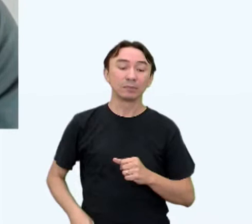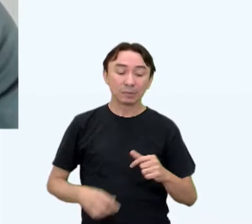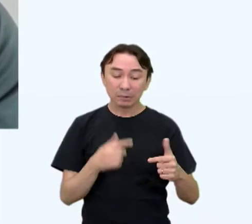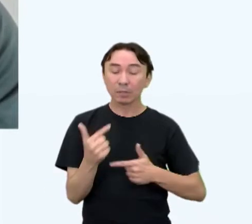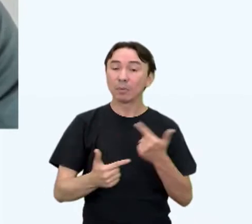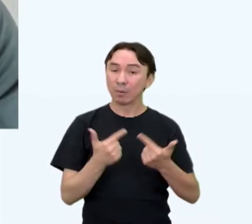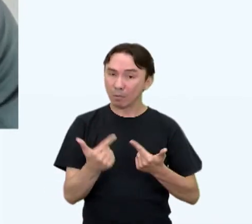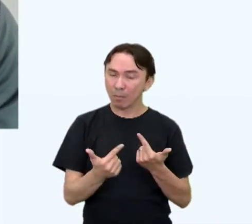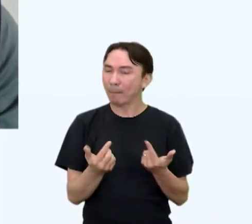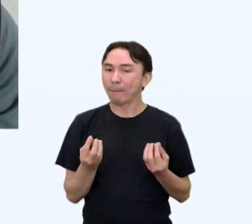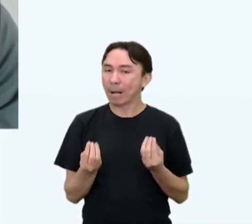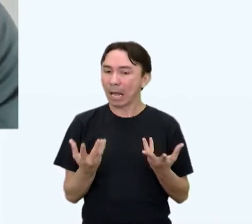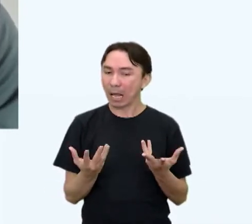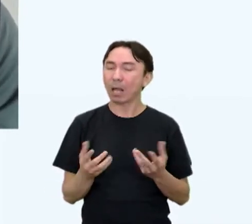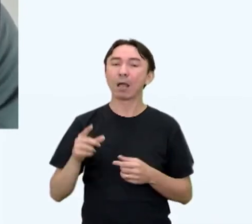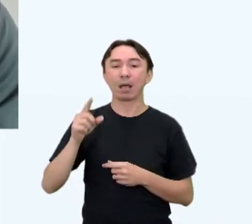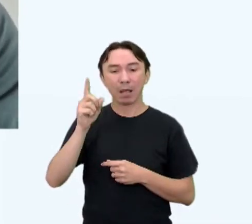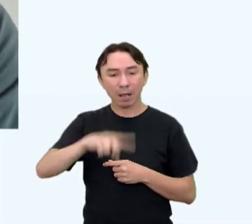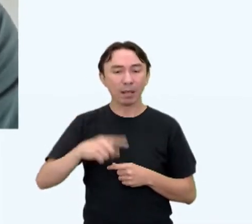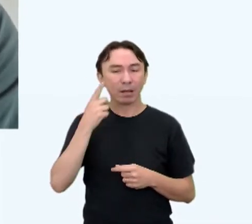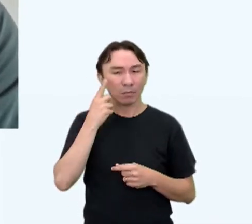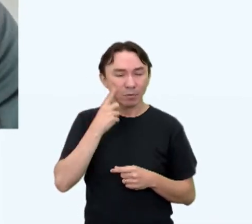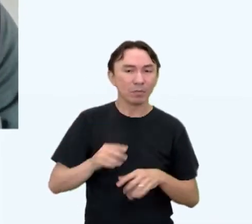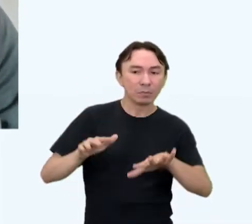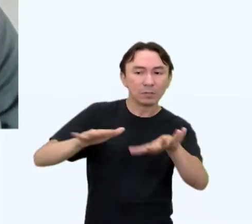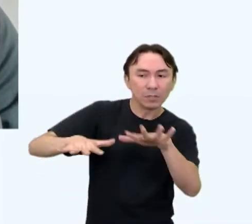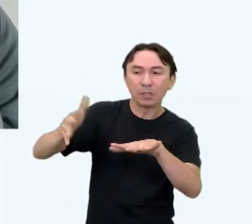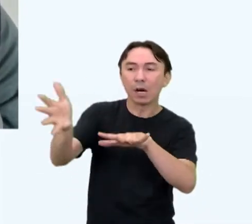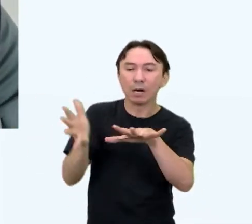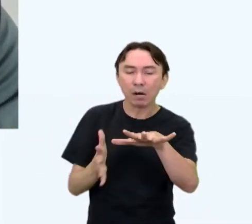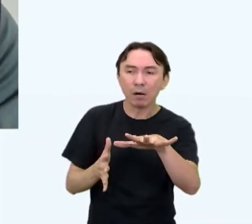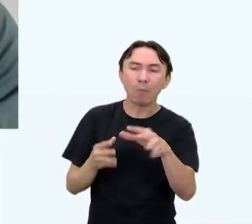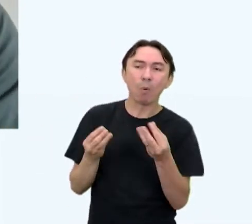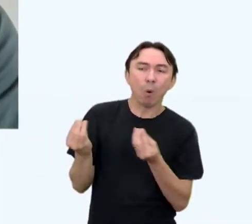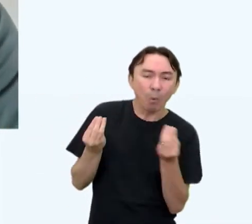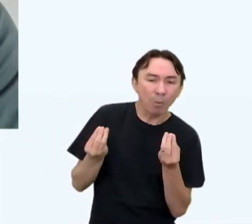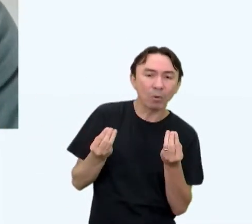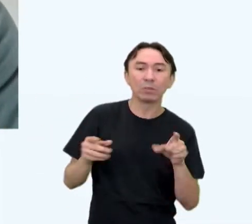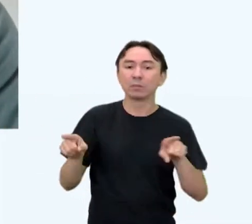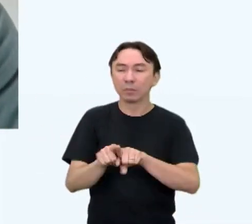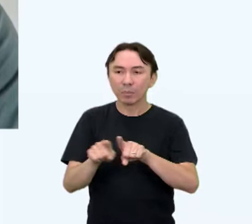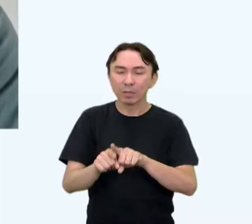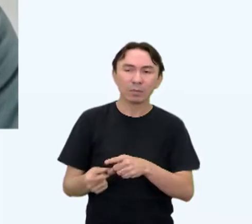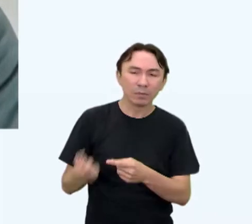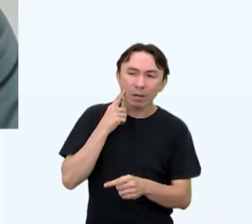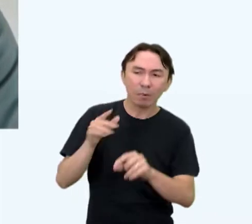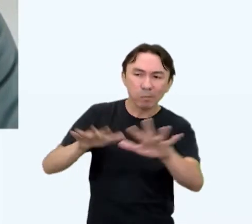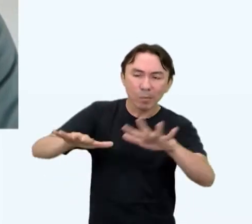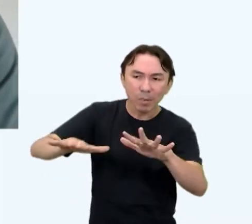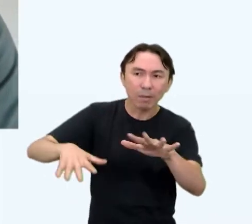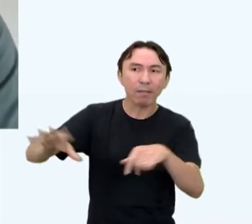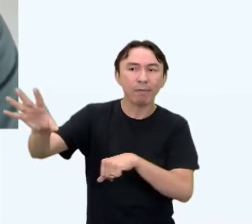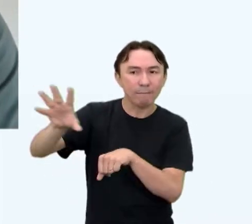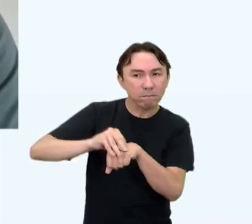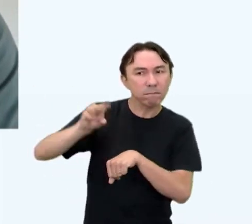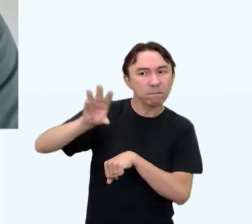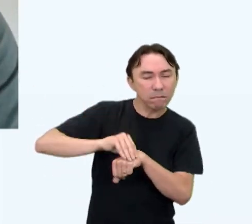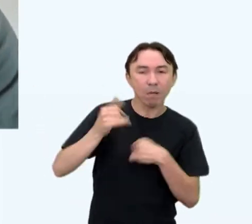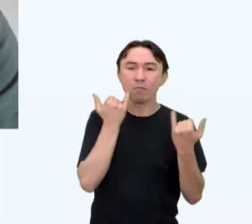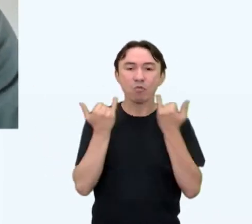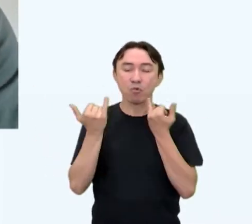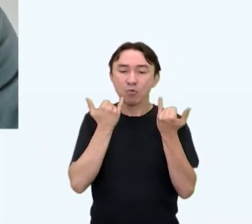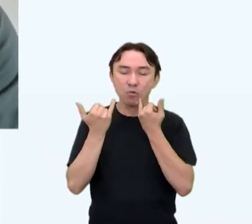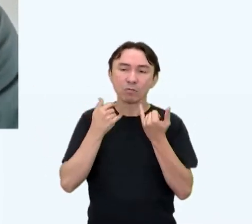o conhecimento da localização desses terremotos, como a utilização das informações que esses terremotos trazem